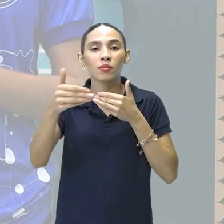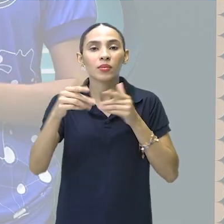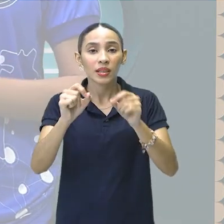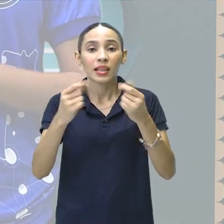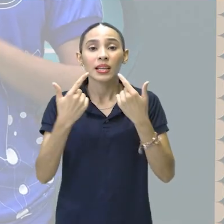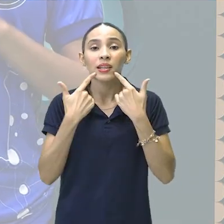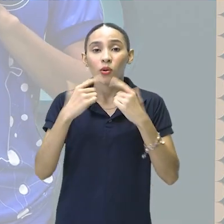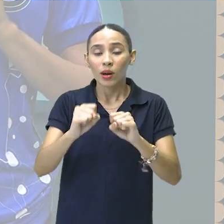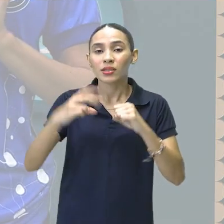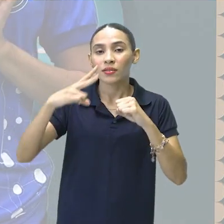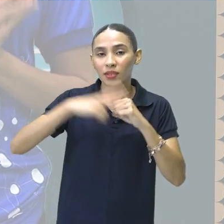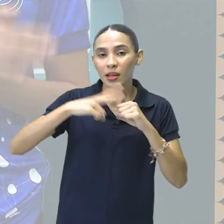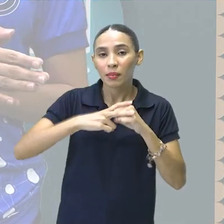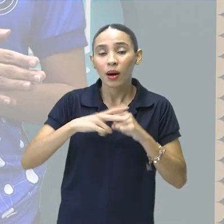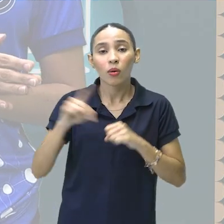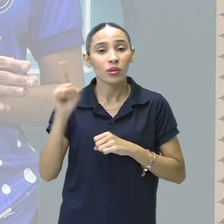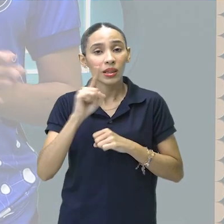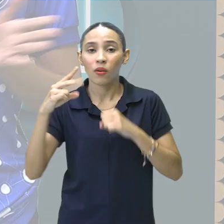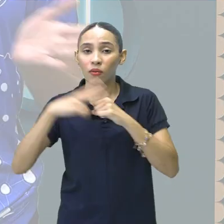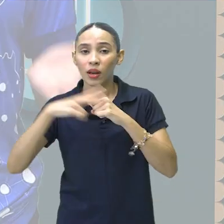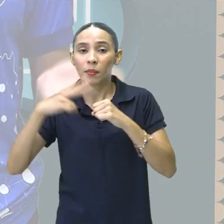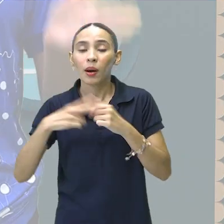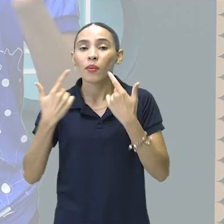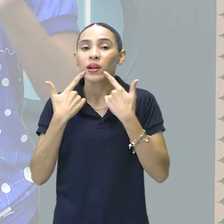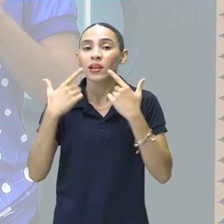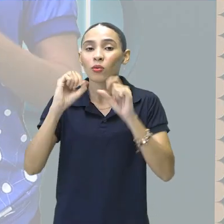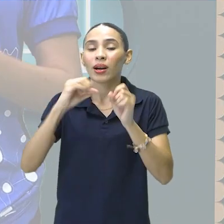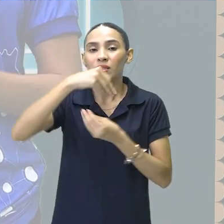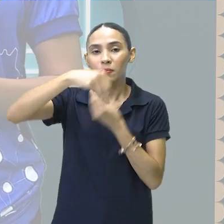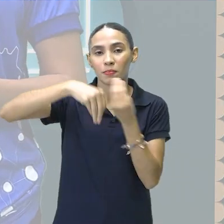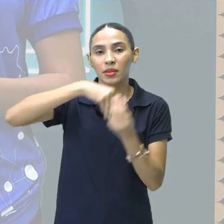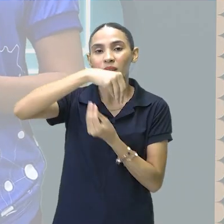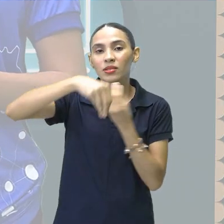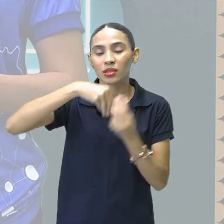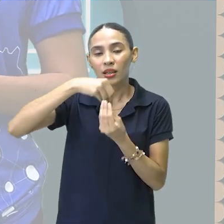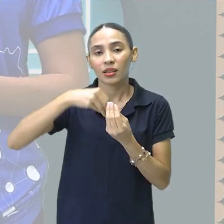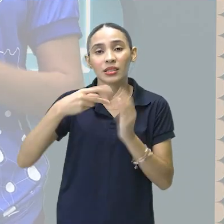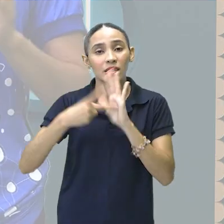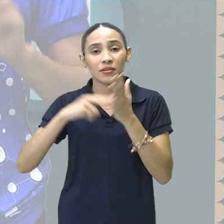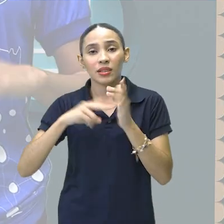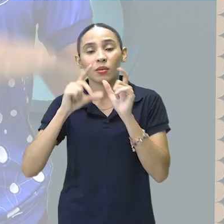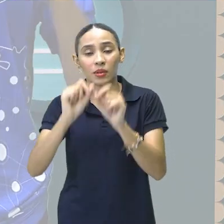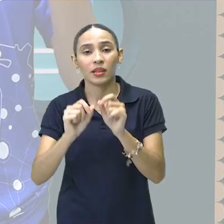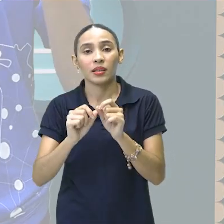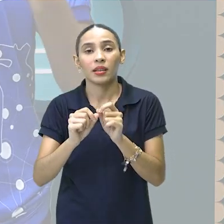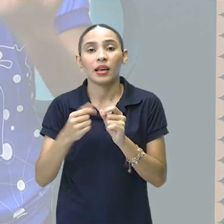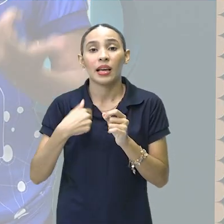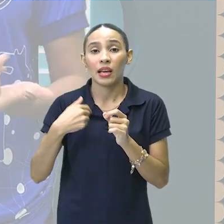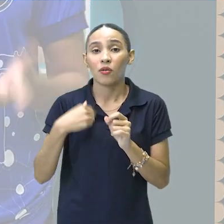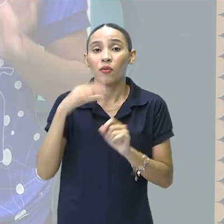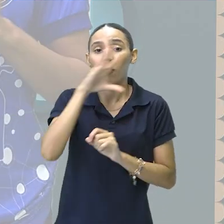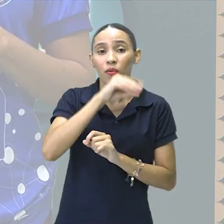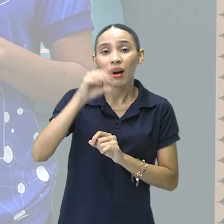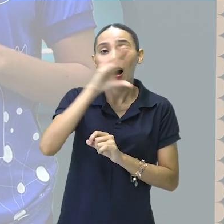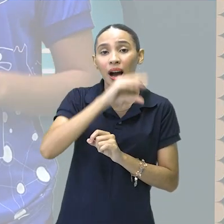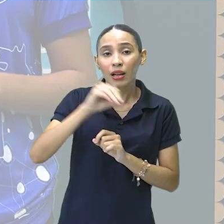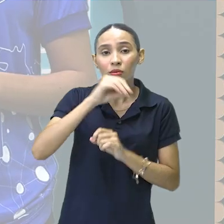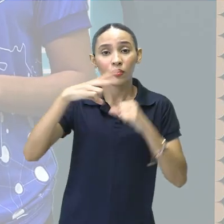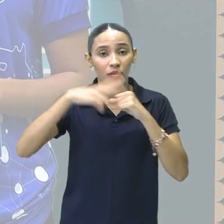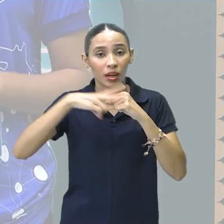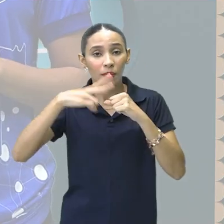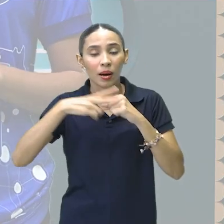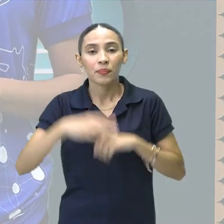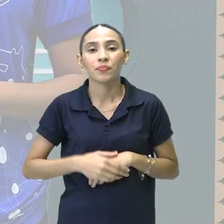da linguagem verbal, não verbal e linguagem mista. Ou seja, aquela que eu verbalizo, a